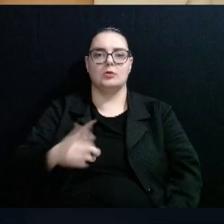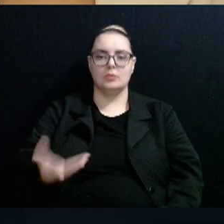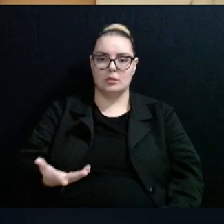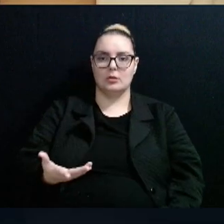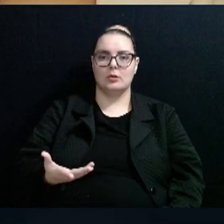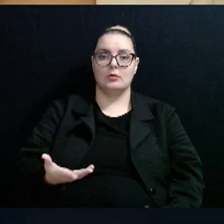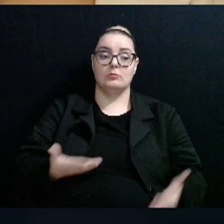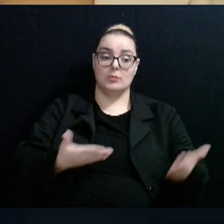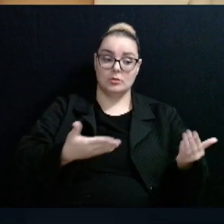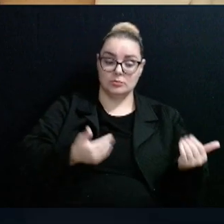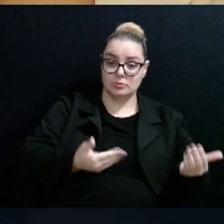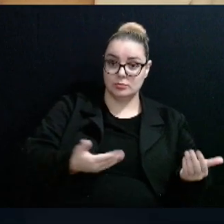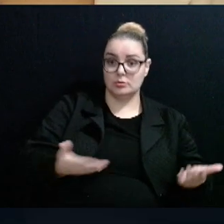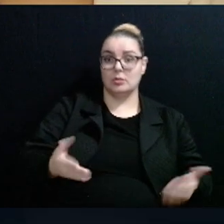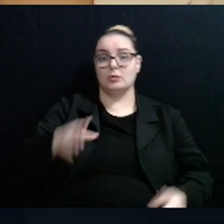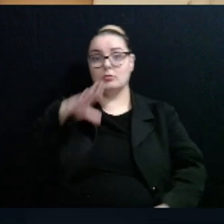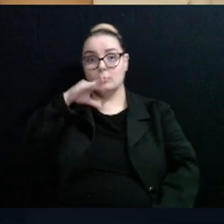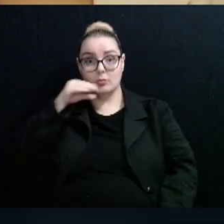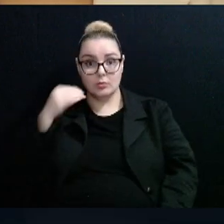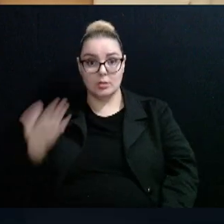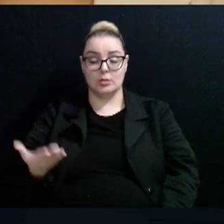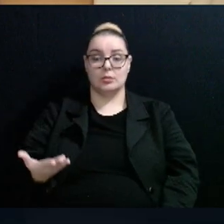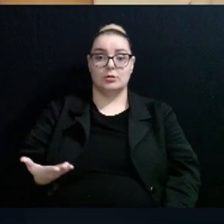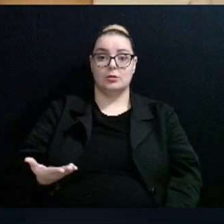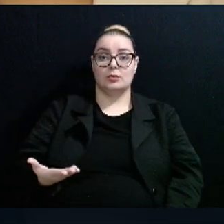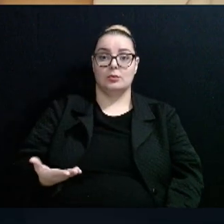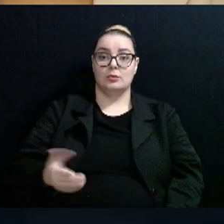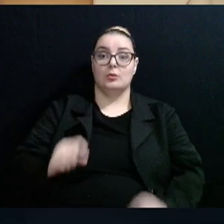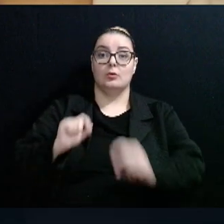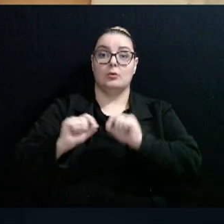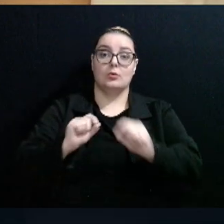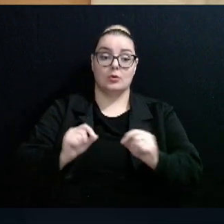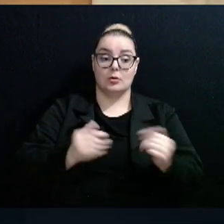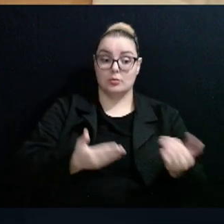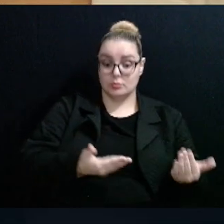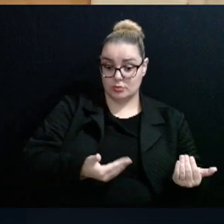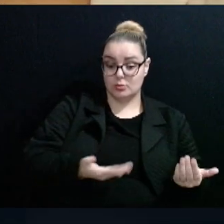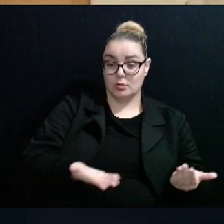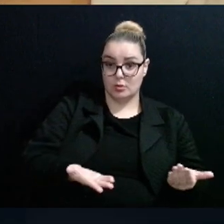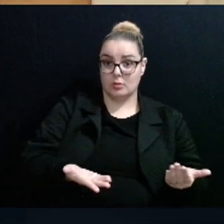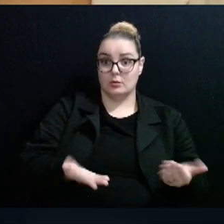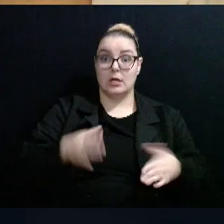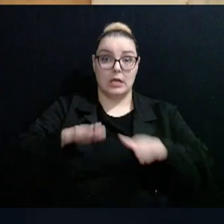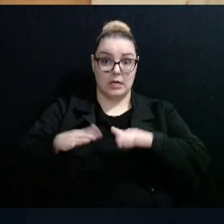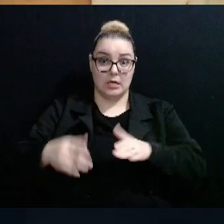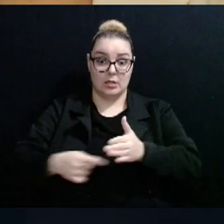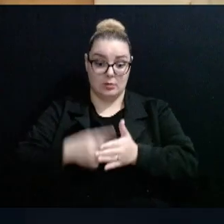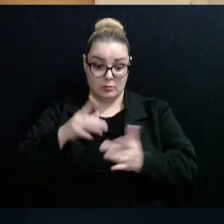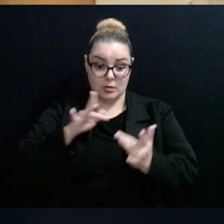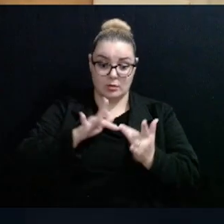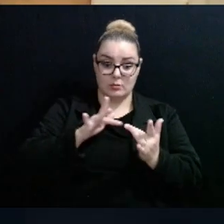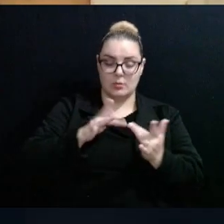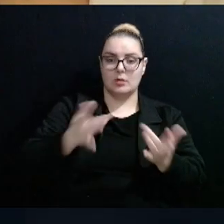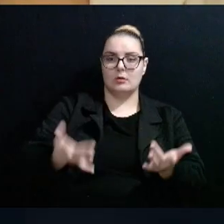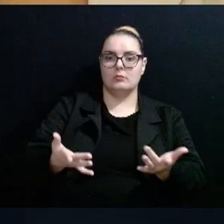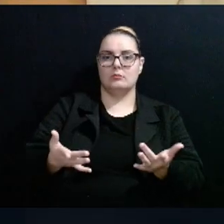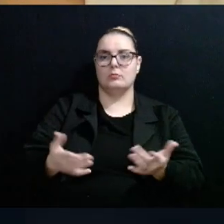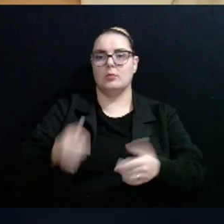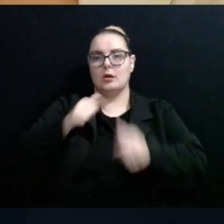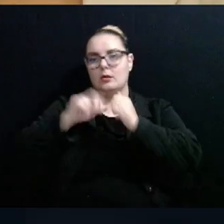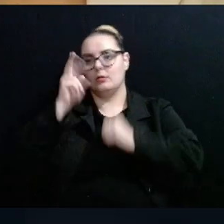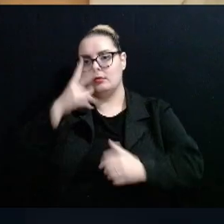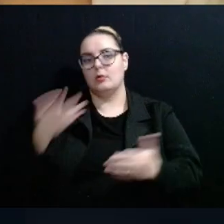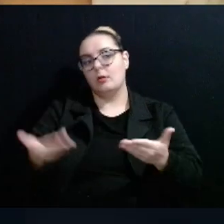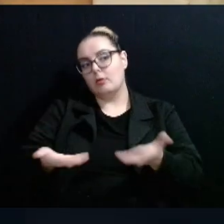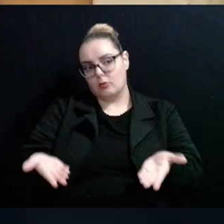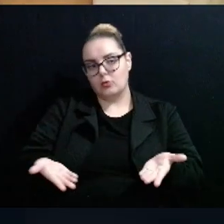o adolescente, né, o jovem que está, de repente, tendo o primeiro contato com o álcool, no caso hoje aqui a